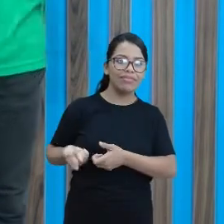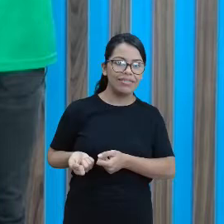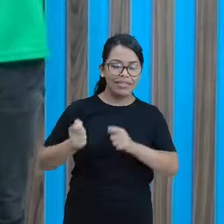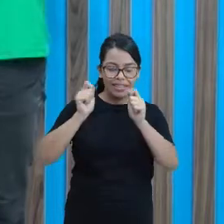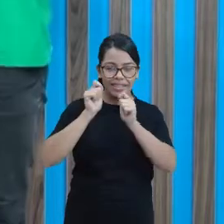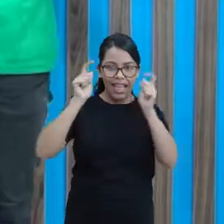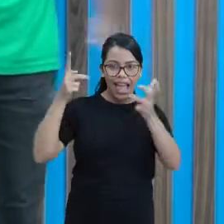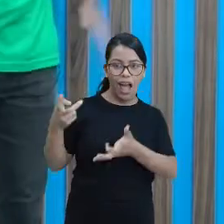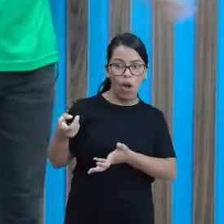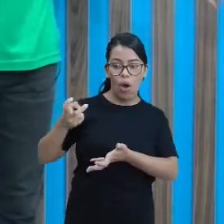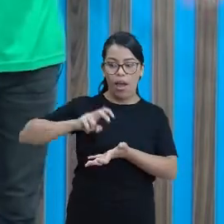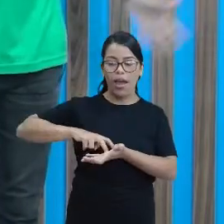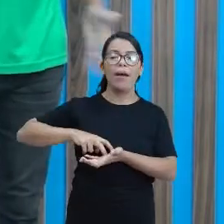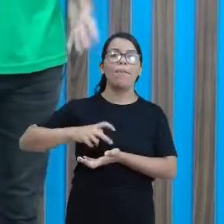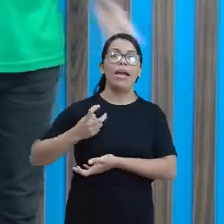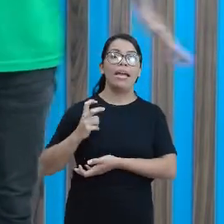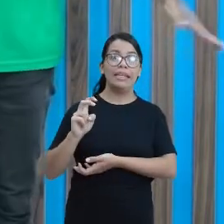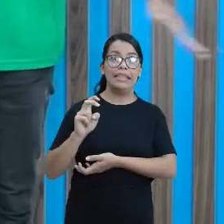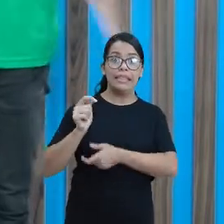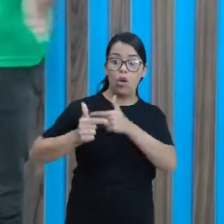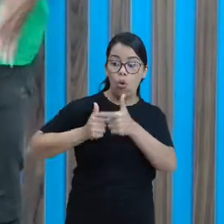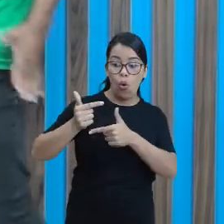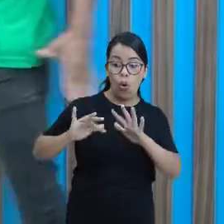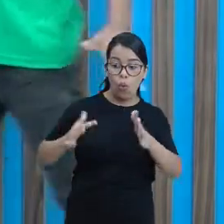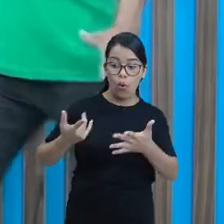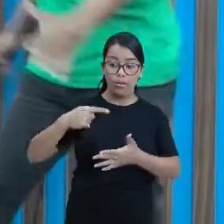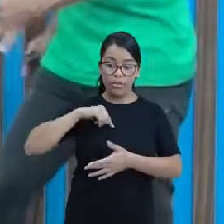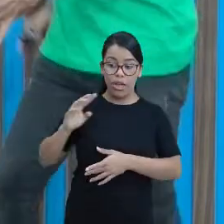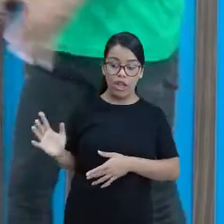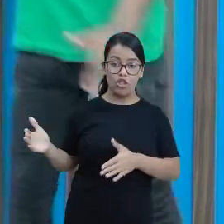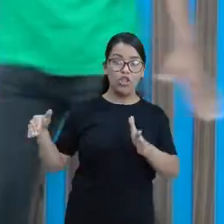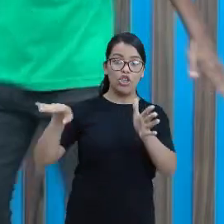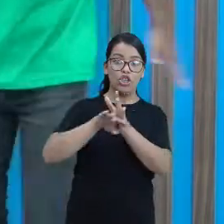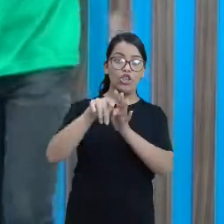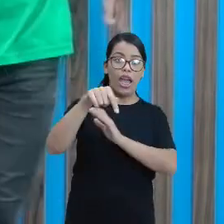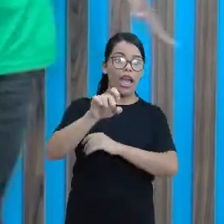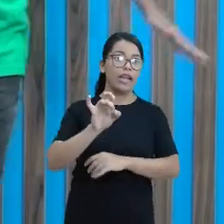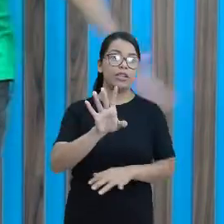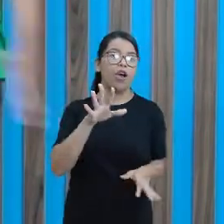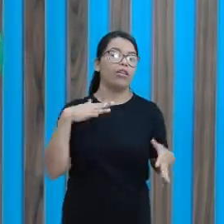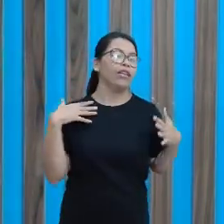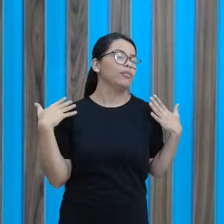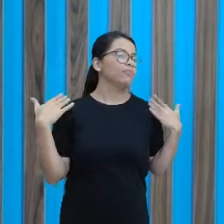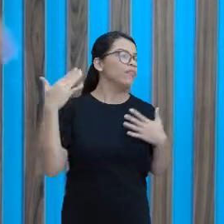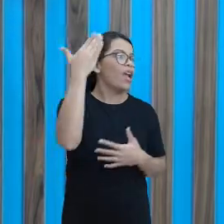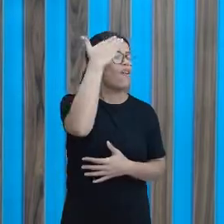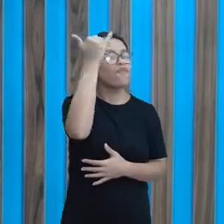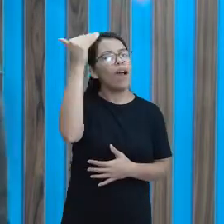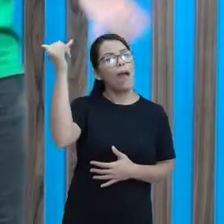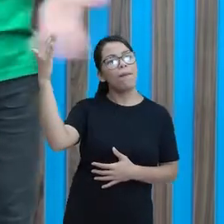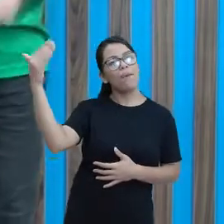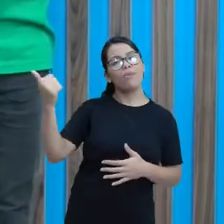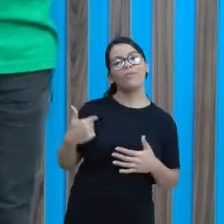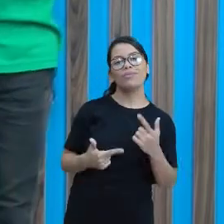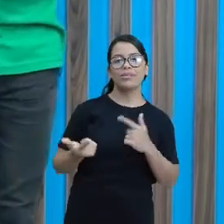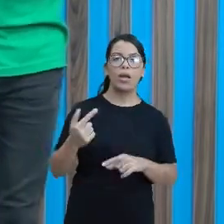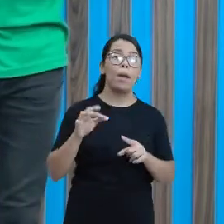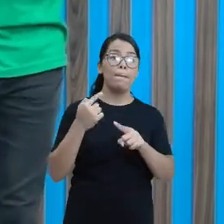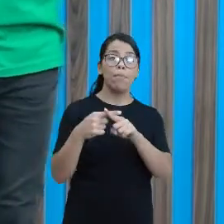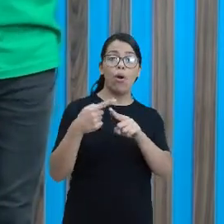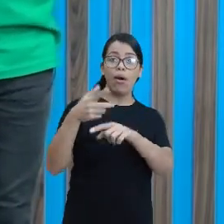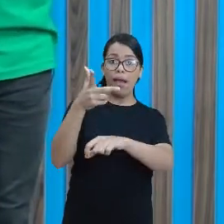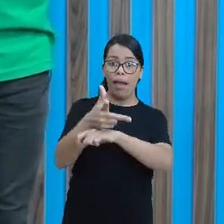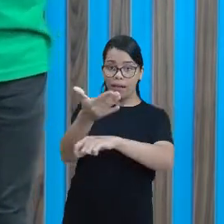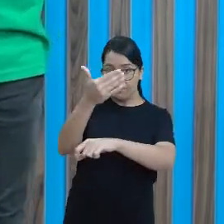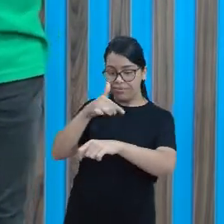aqui preparando tudo. Quando a gente chega aqui, só entra aqui de estrela. Só de estrela aqui na passarela aqui, ó, porque os caras já deixaram tudo pronto para a gente chegar